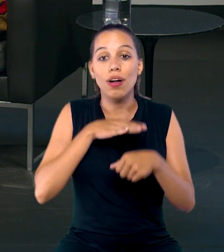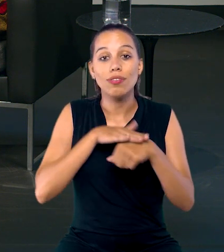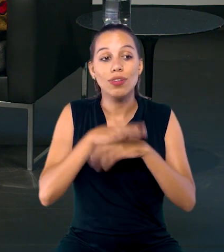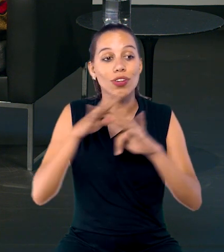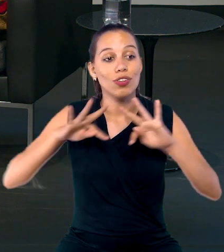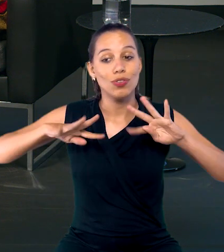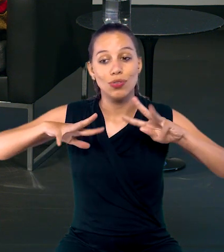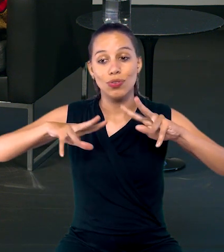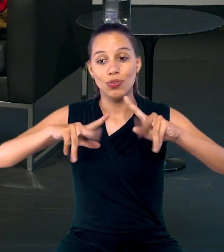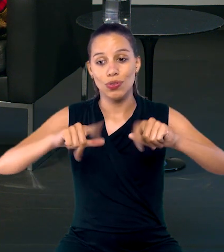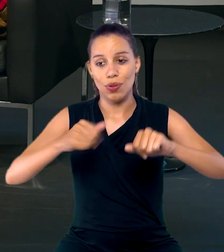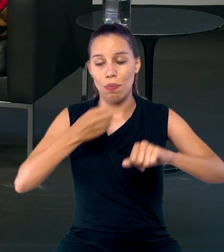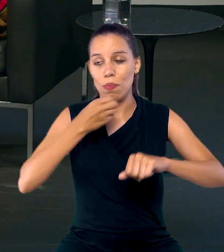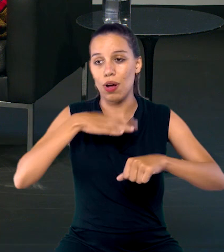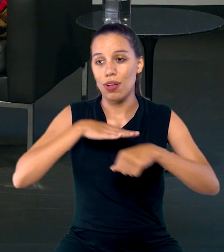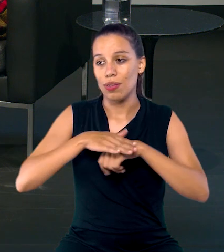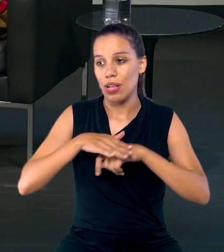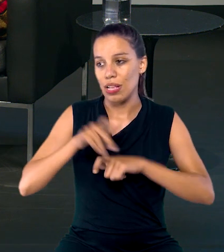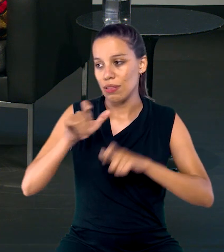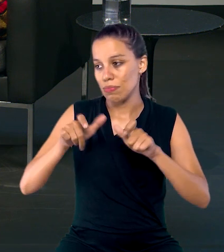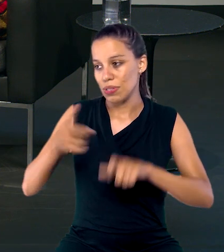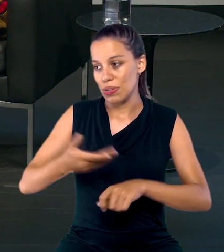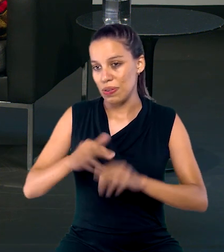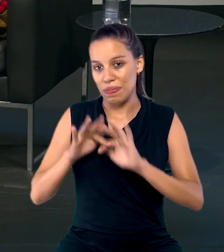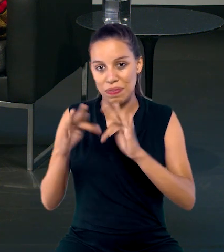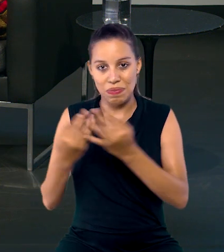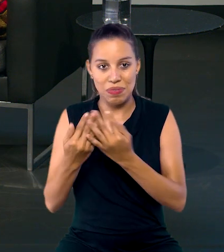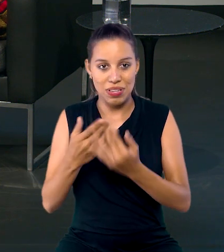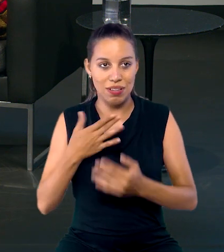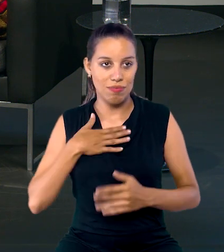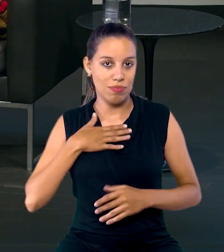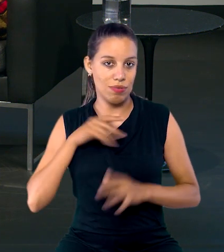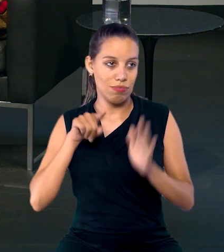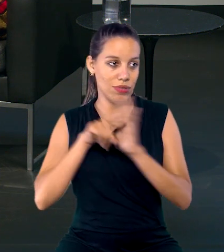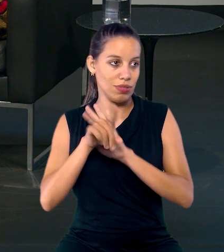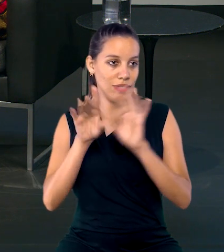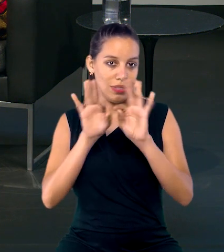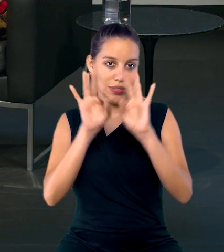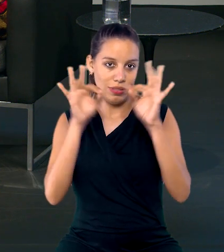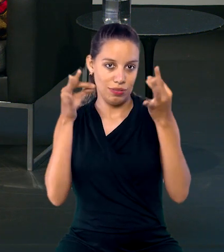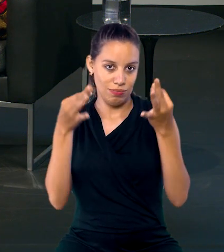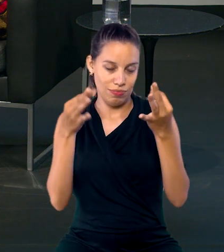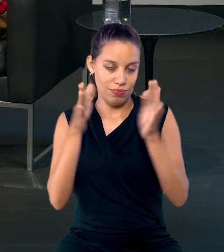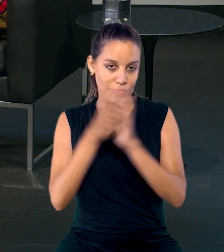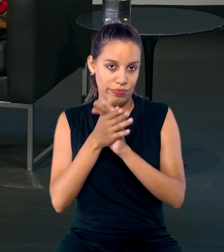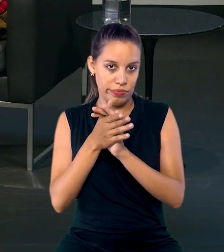Boa noite a todos, boa noite aos parentes. A minha é bem simples.